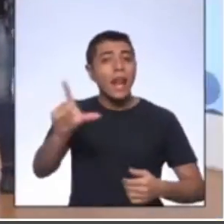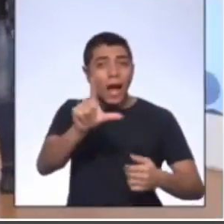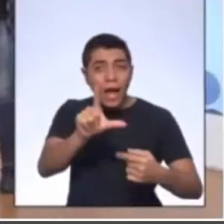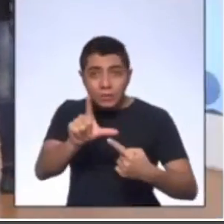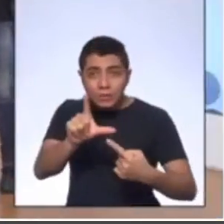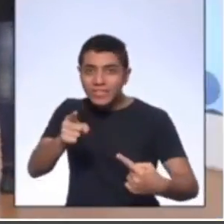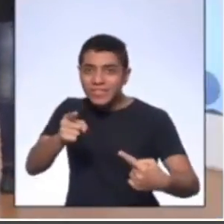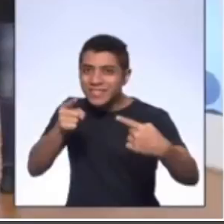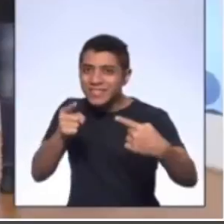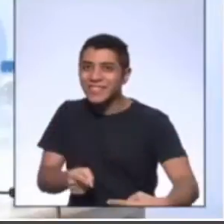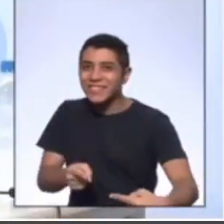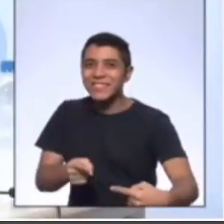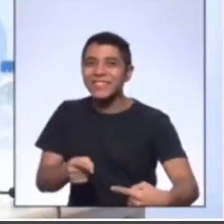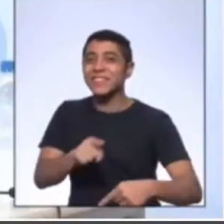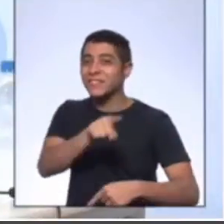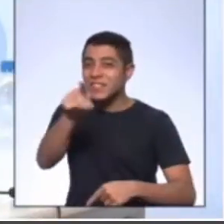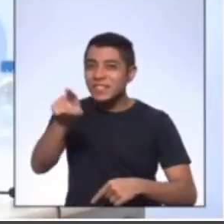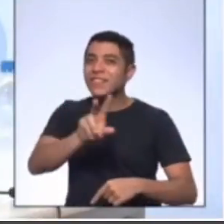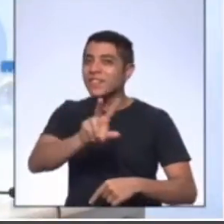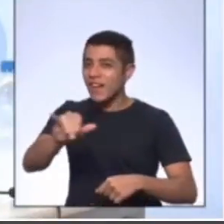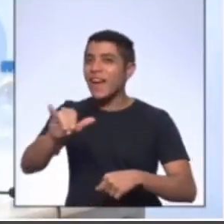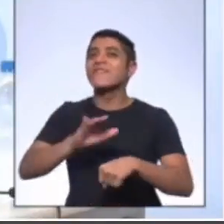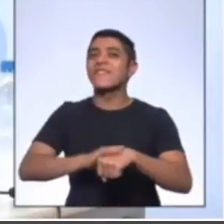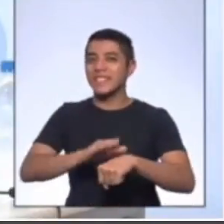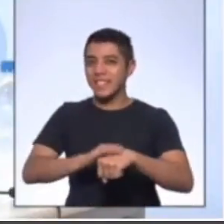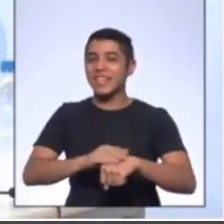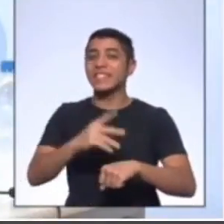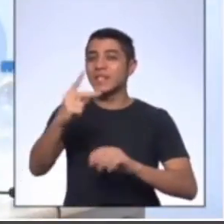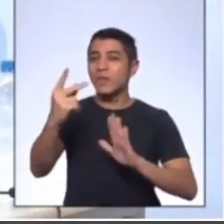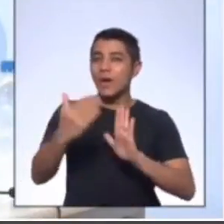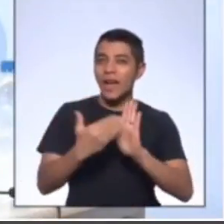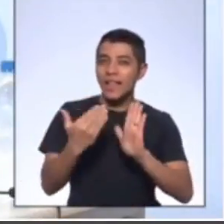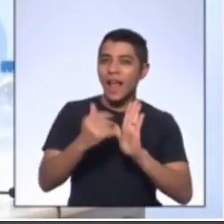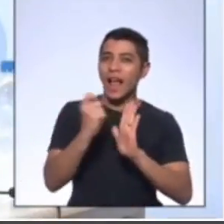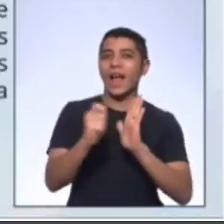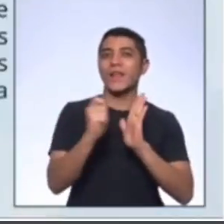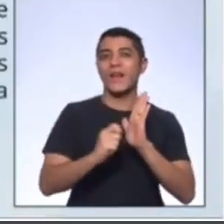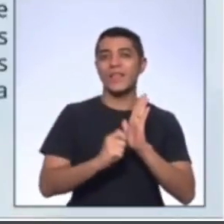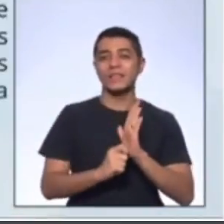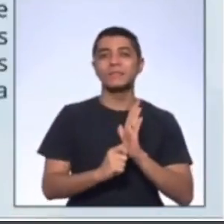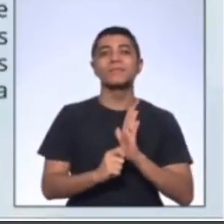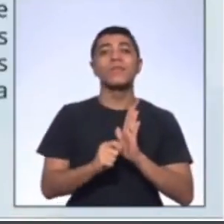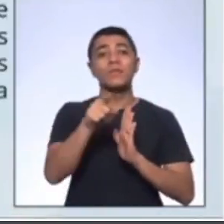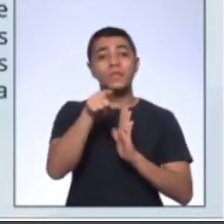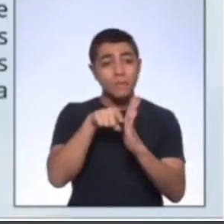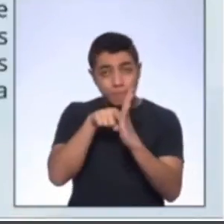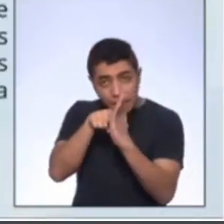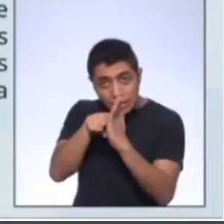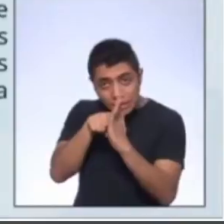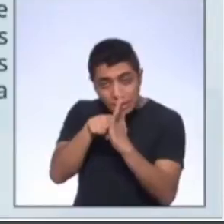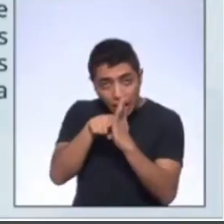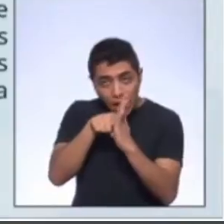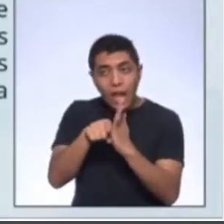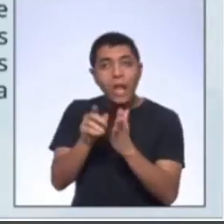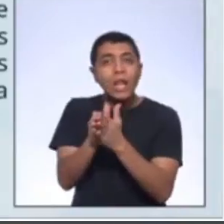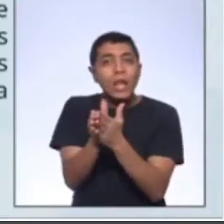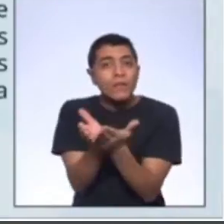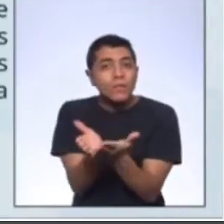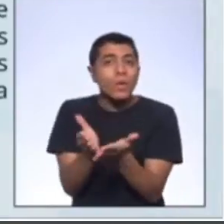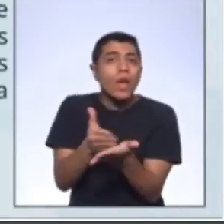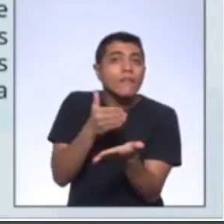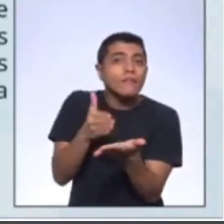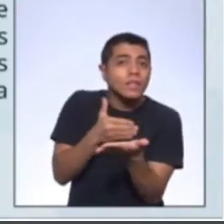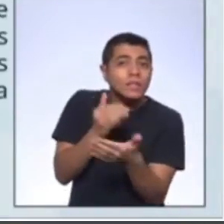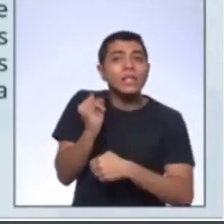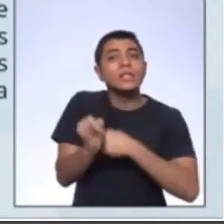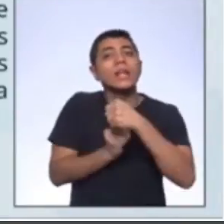para o desafio literário aí que vocês vão fazer anotando no caderno de vocês pesquise em livros revistas internet